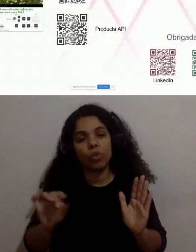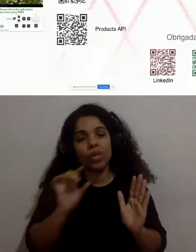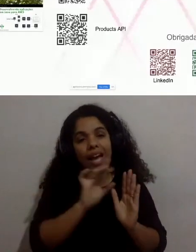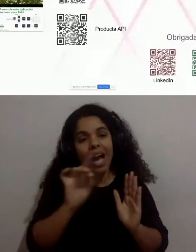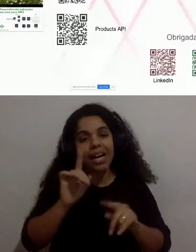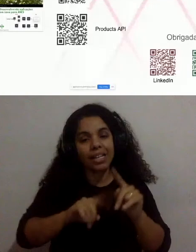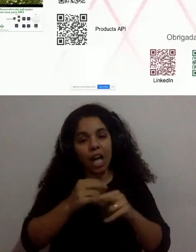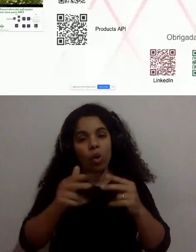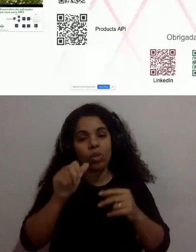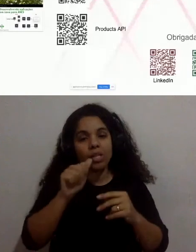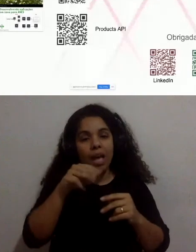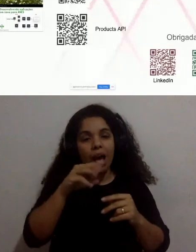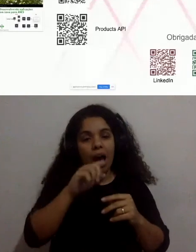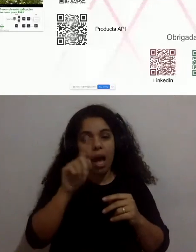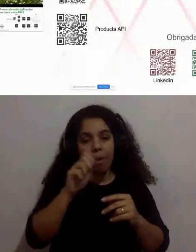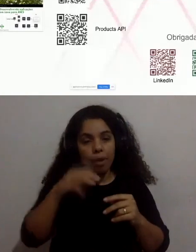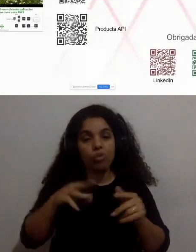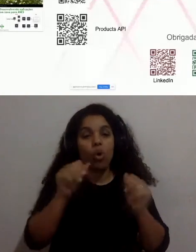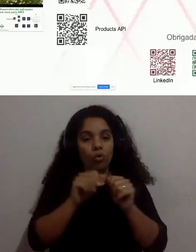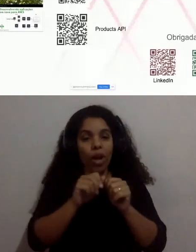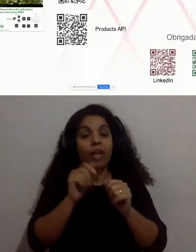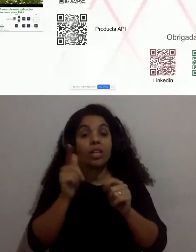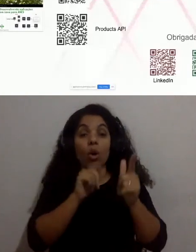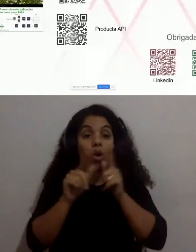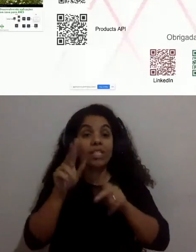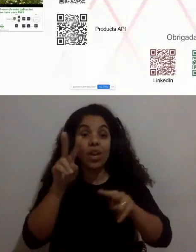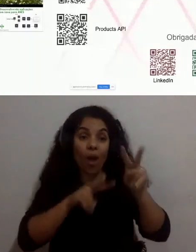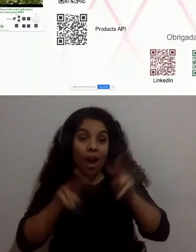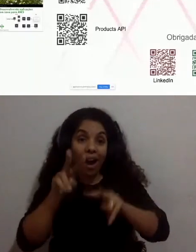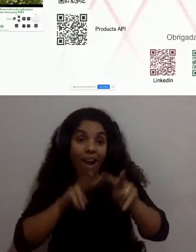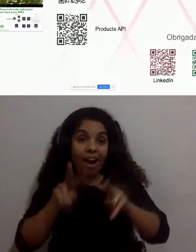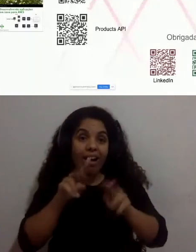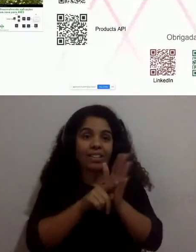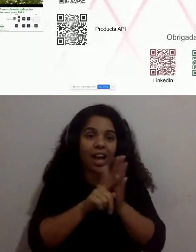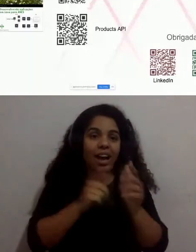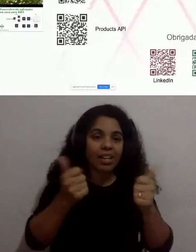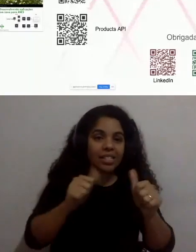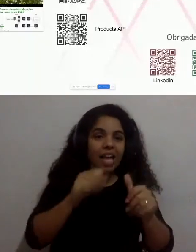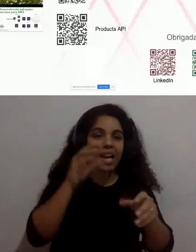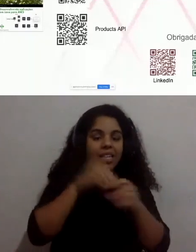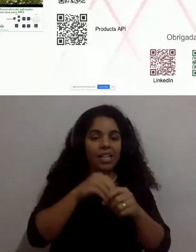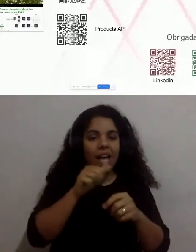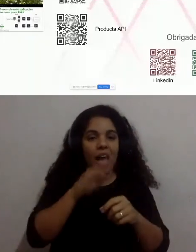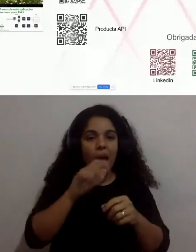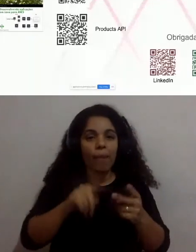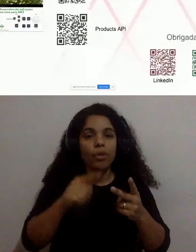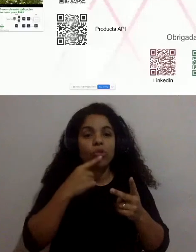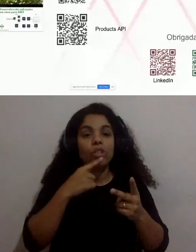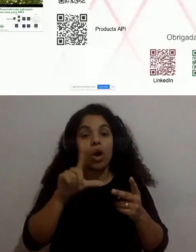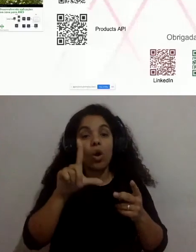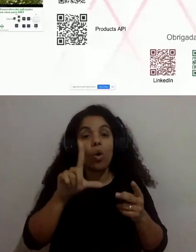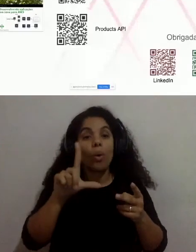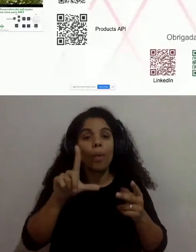recurso da Amazon faz e o que eu consigo analisar sendo QA dentro da Amazon e também o meu LinkedIn para quem